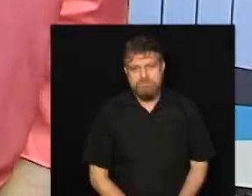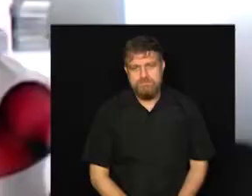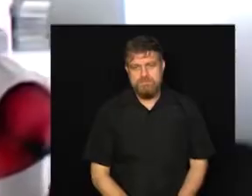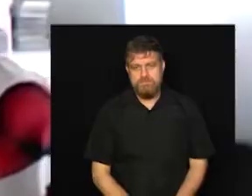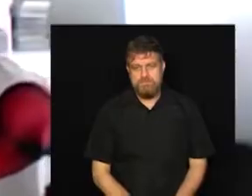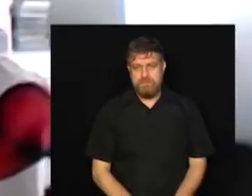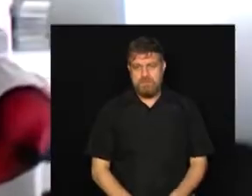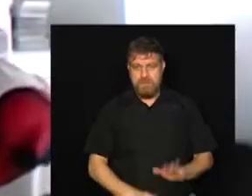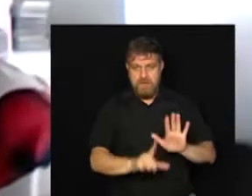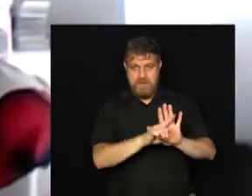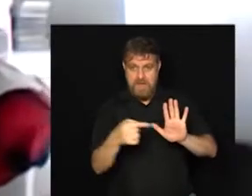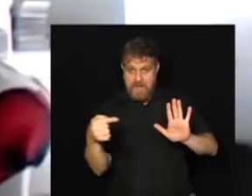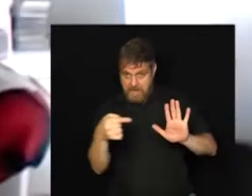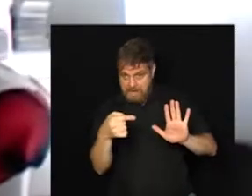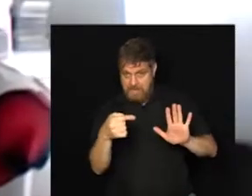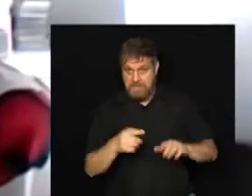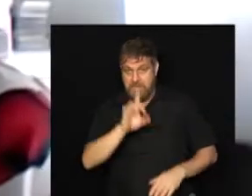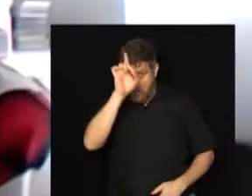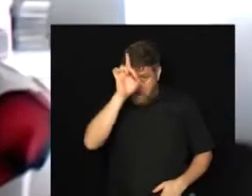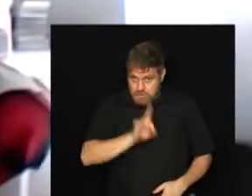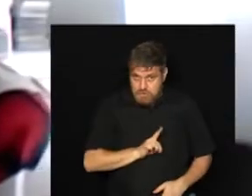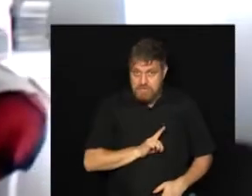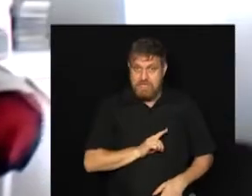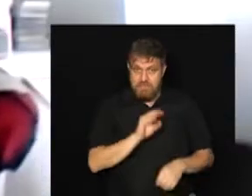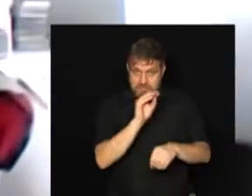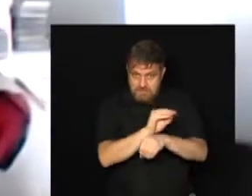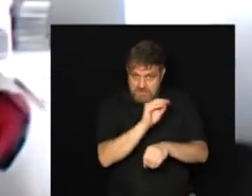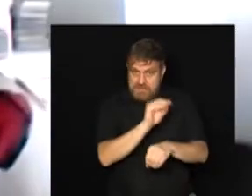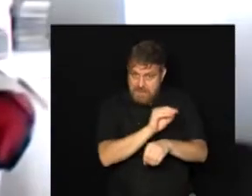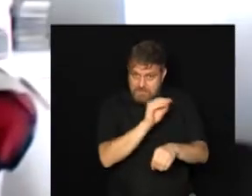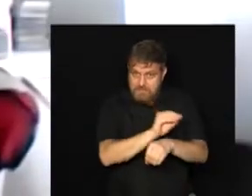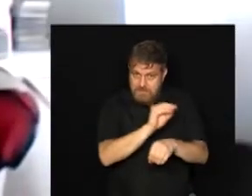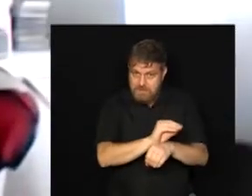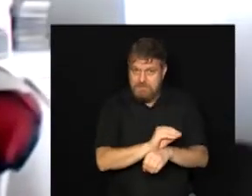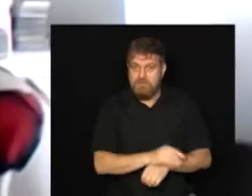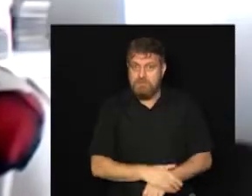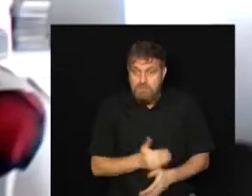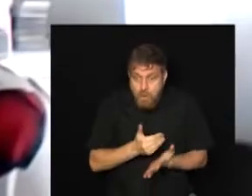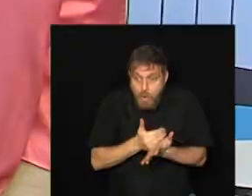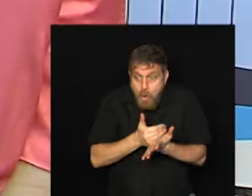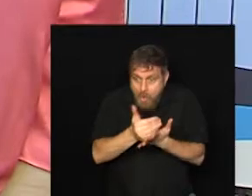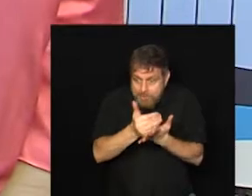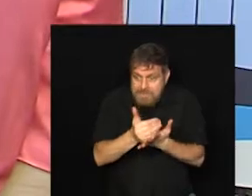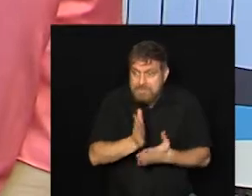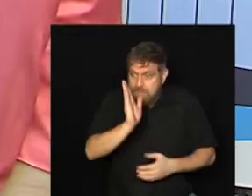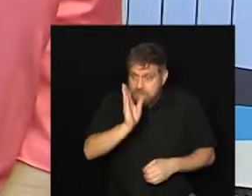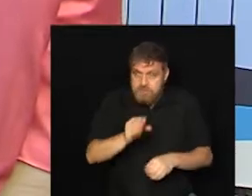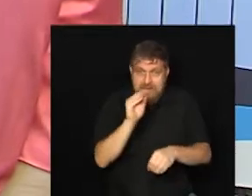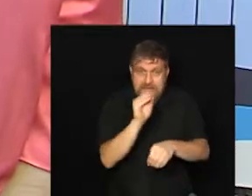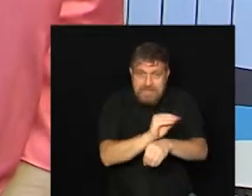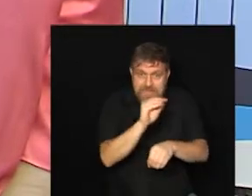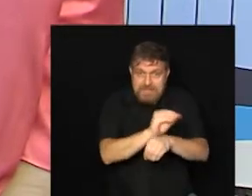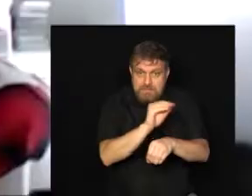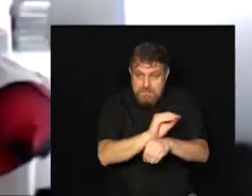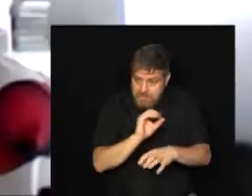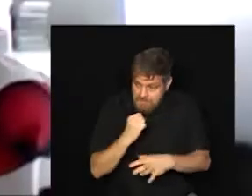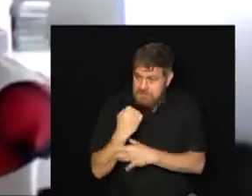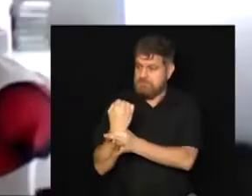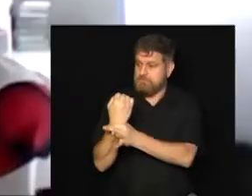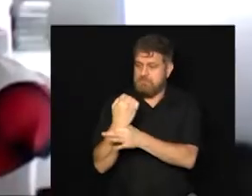Tanto que essa lei é o direito ao tratamento, que a gente briga, o tratamento precoce, é uma das